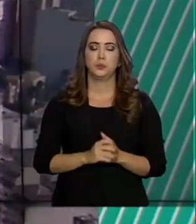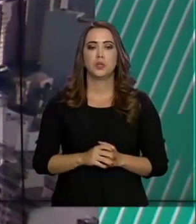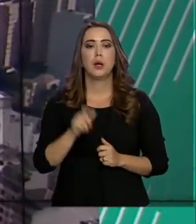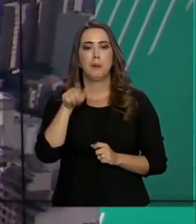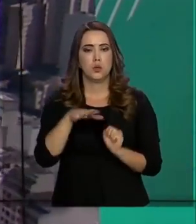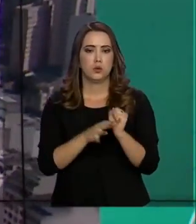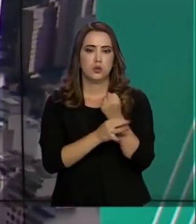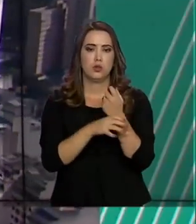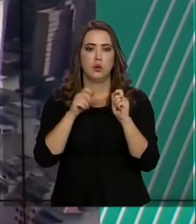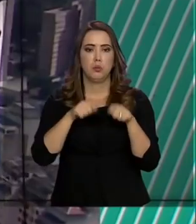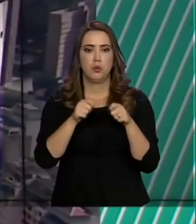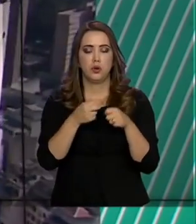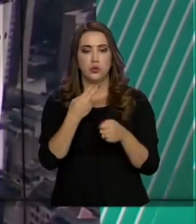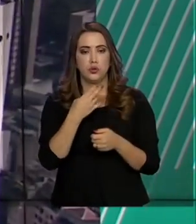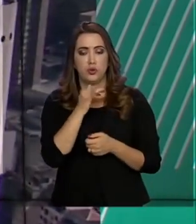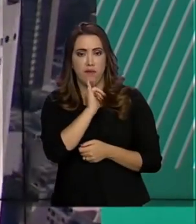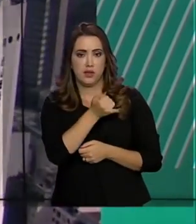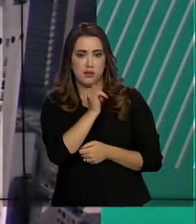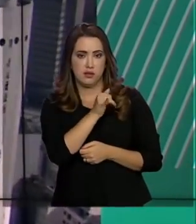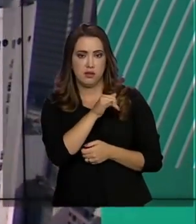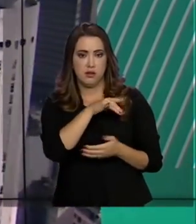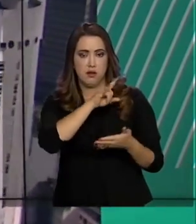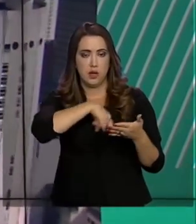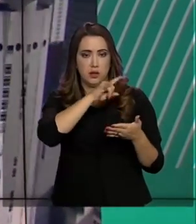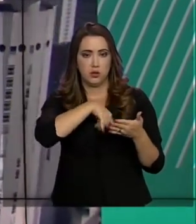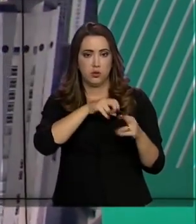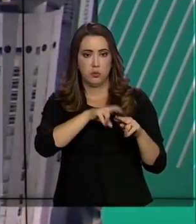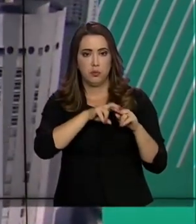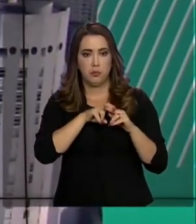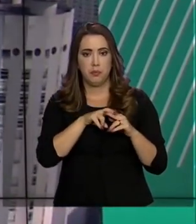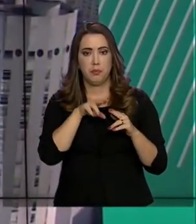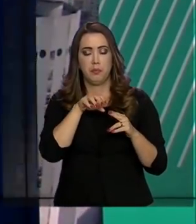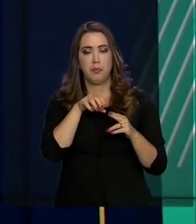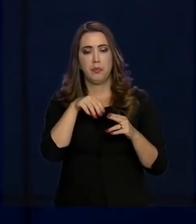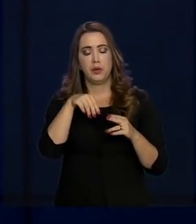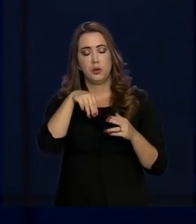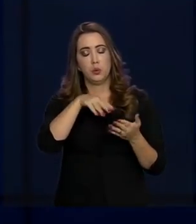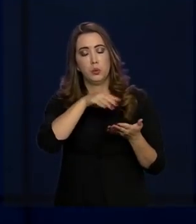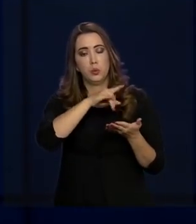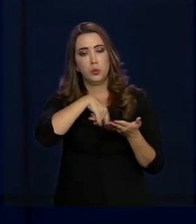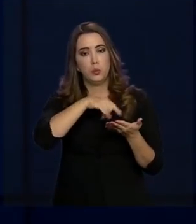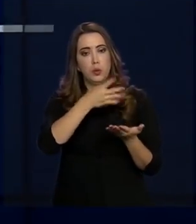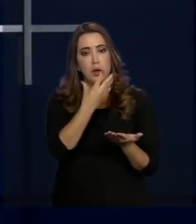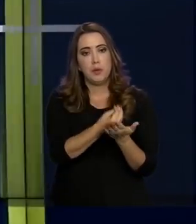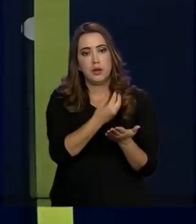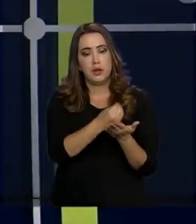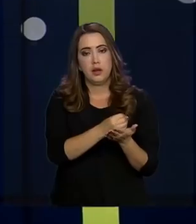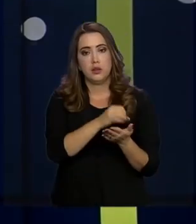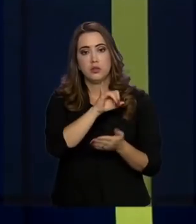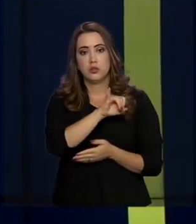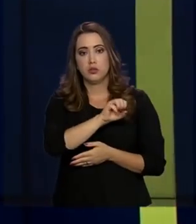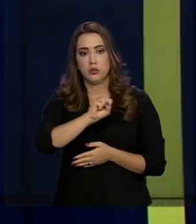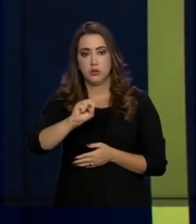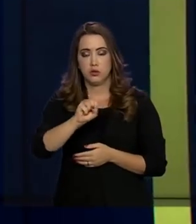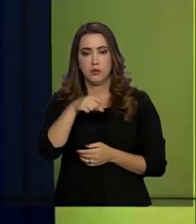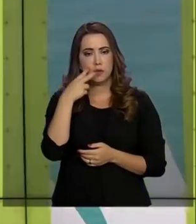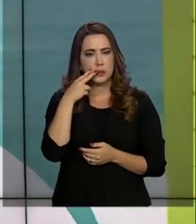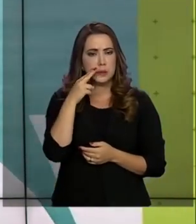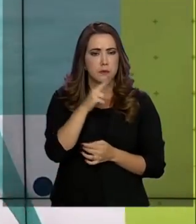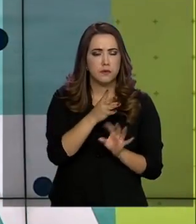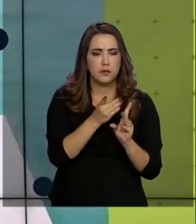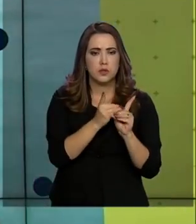segurado vai poder enviar um atestado médico através do aplicativo Meu INSS, que vai ser analisado pelos peritos